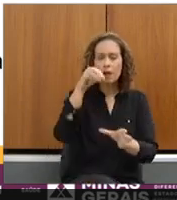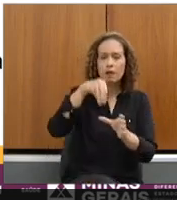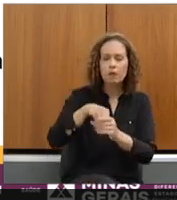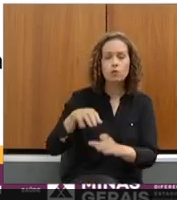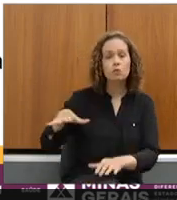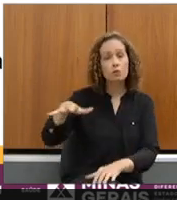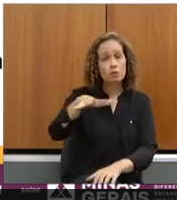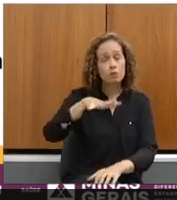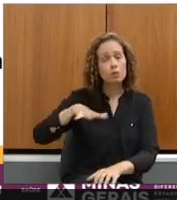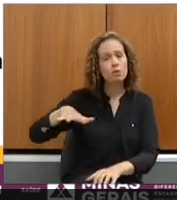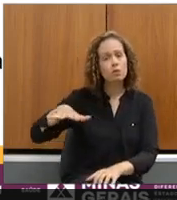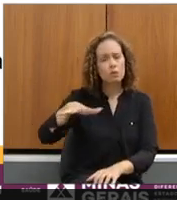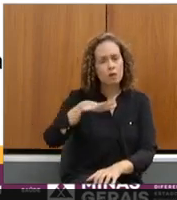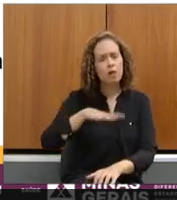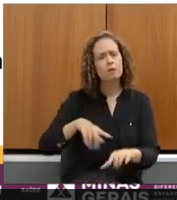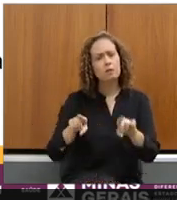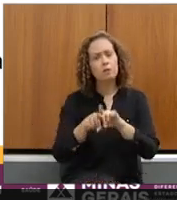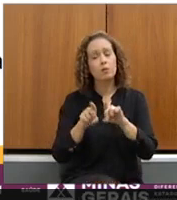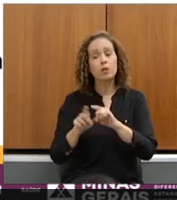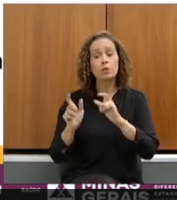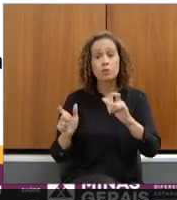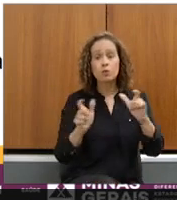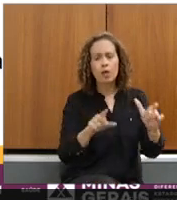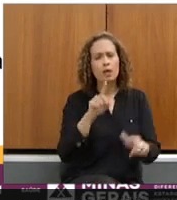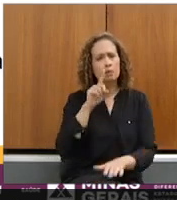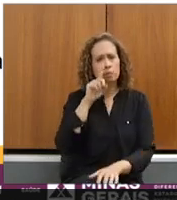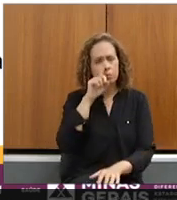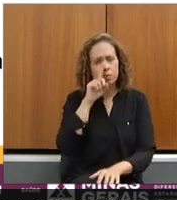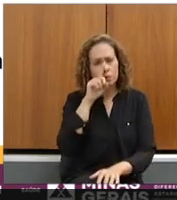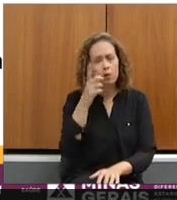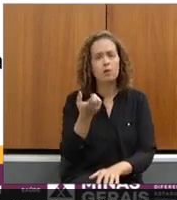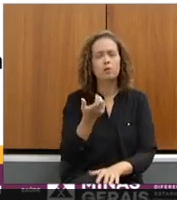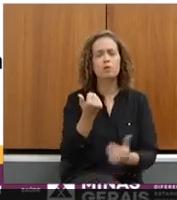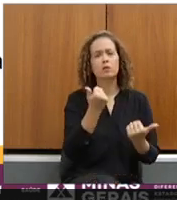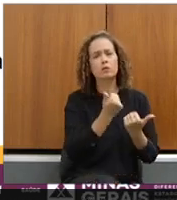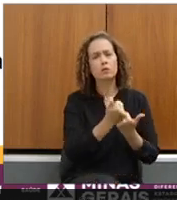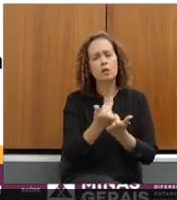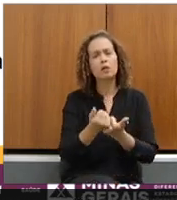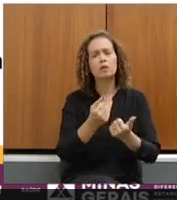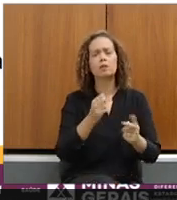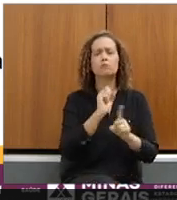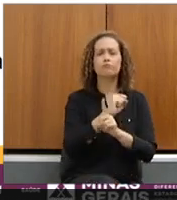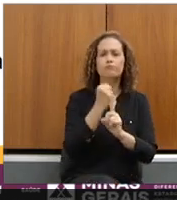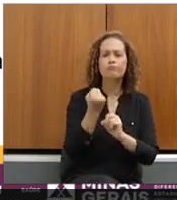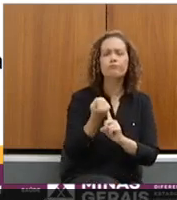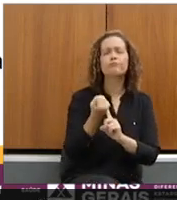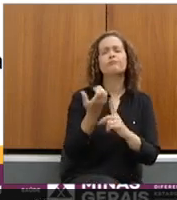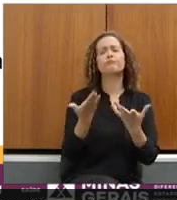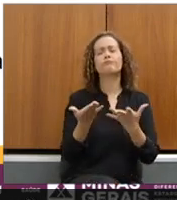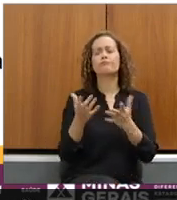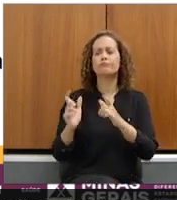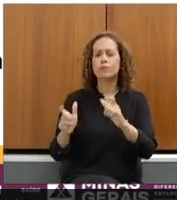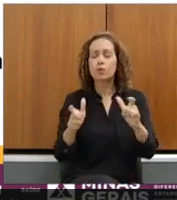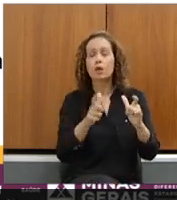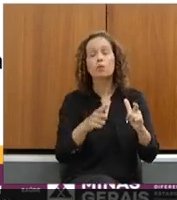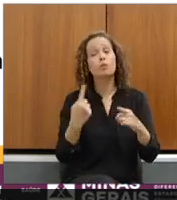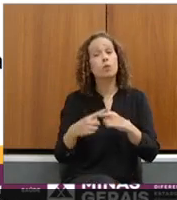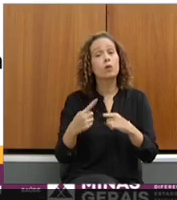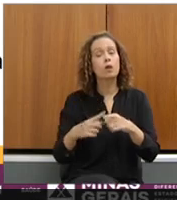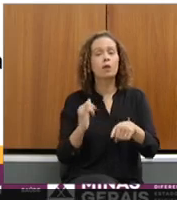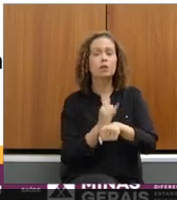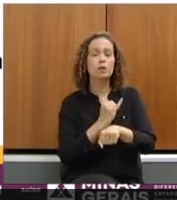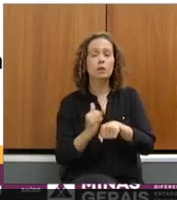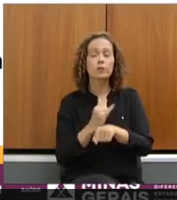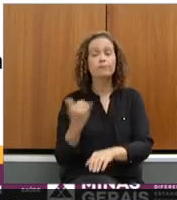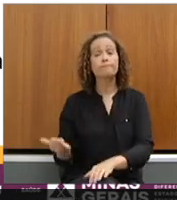inclusive com mapeamento de risco riscos assistenciais que riscos logísticos por causa que isso para nós é importante no